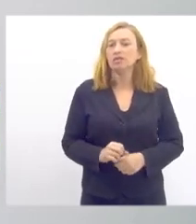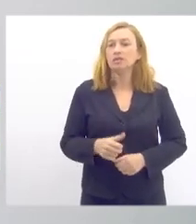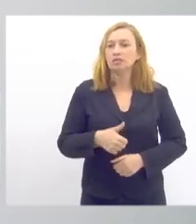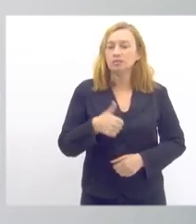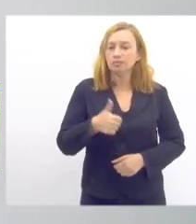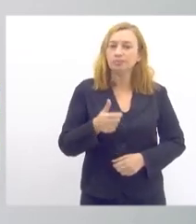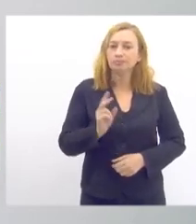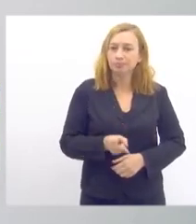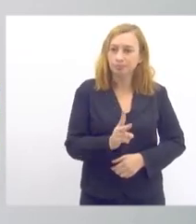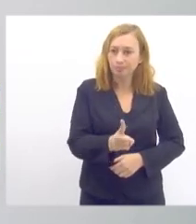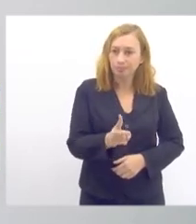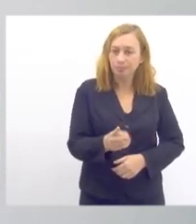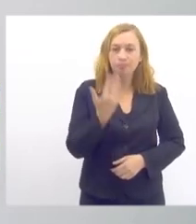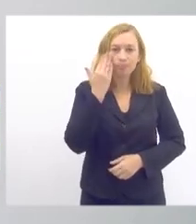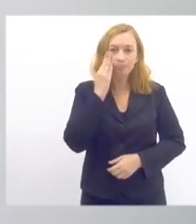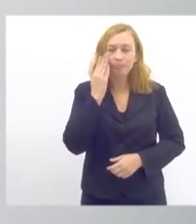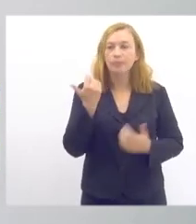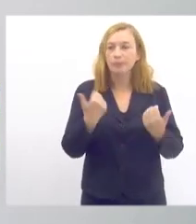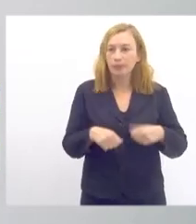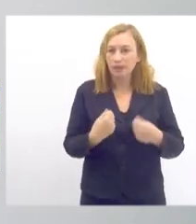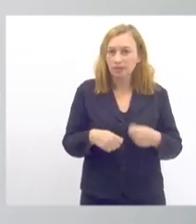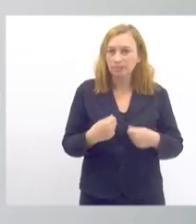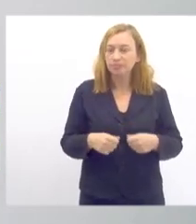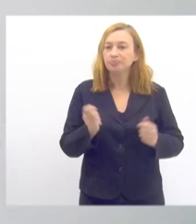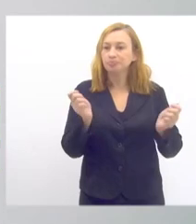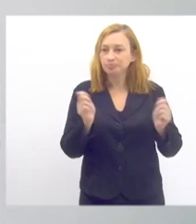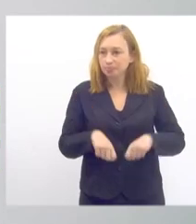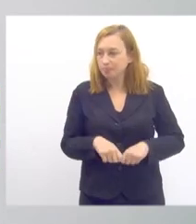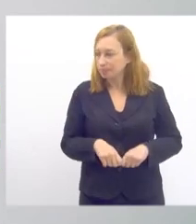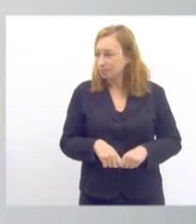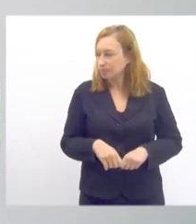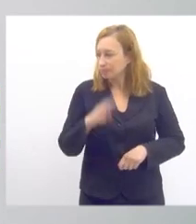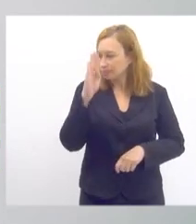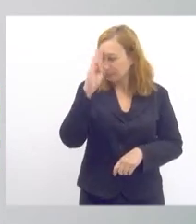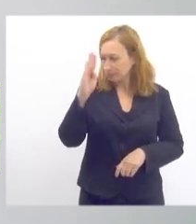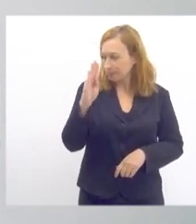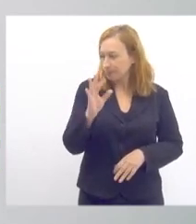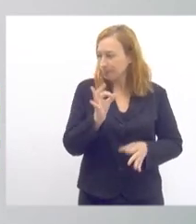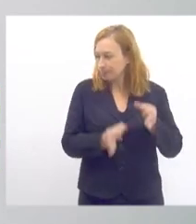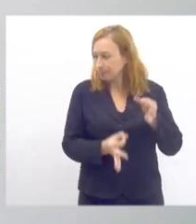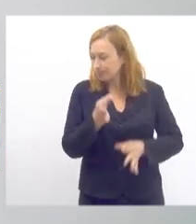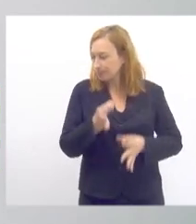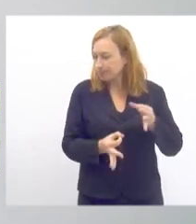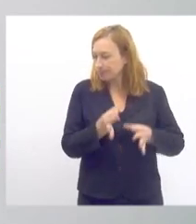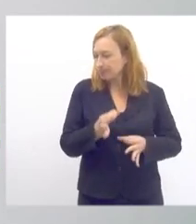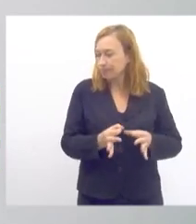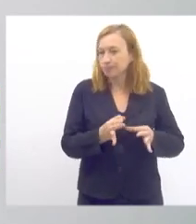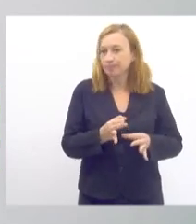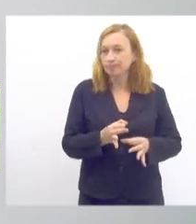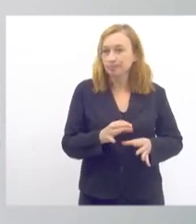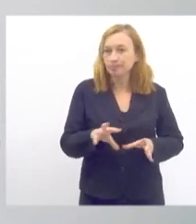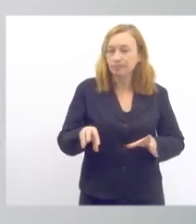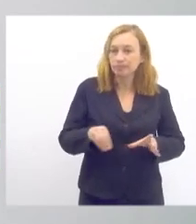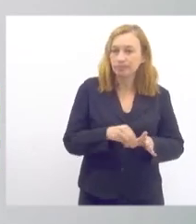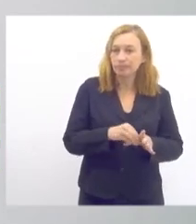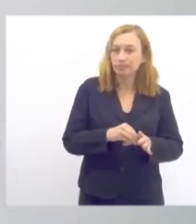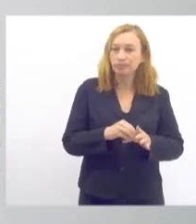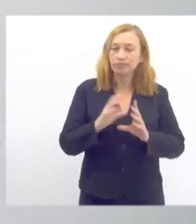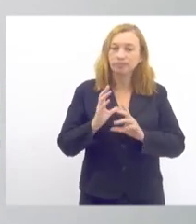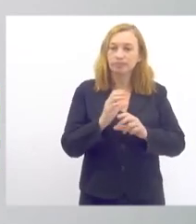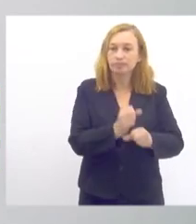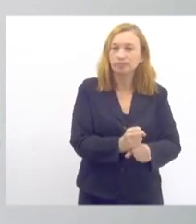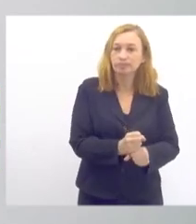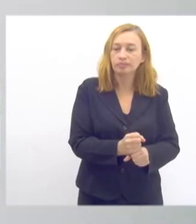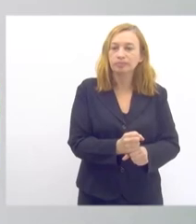vamos continuar. Entendemos que é necessário, que é possível e, principalmente, que é justo incluir a revisão do plano de carreiras